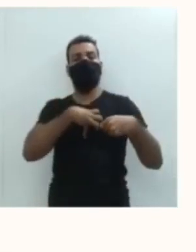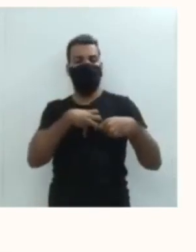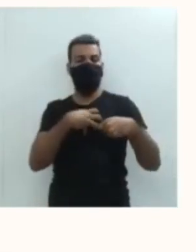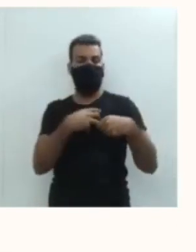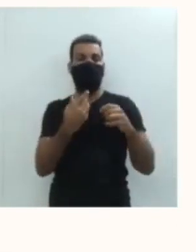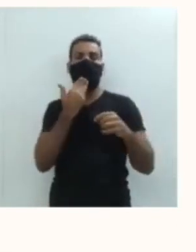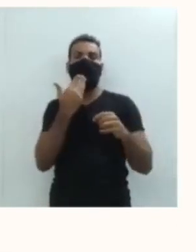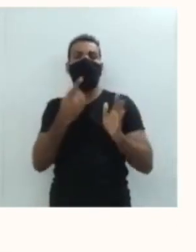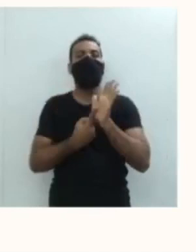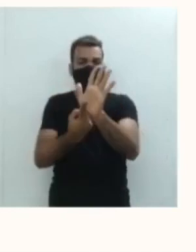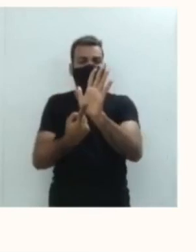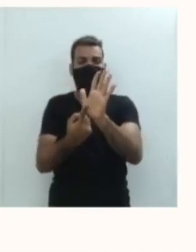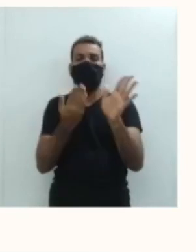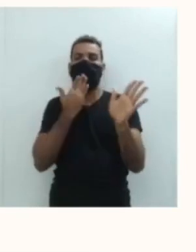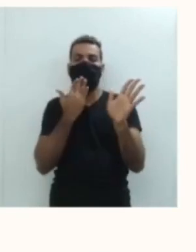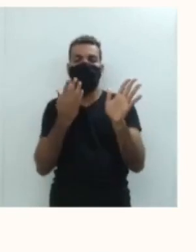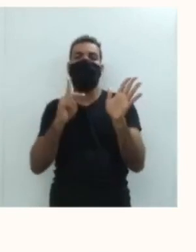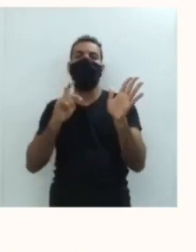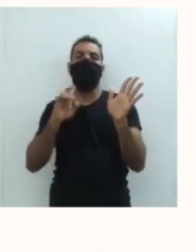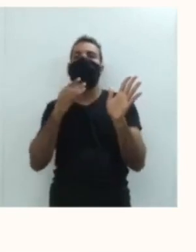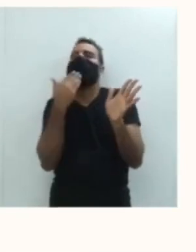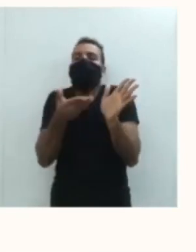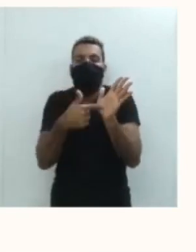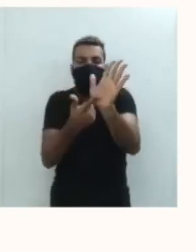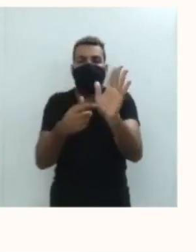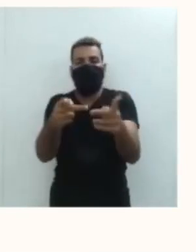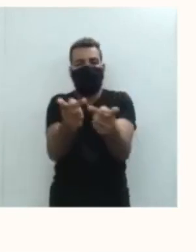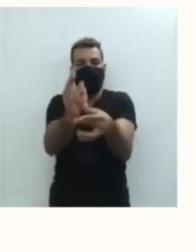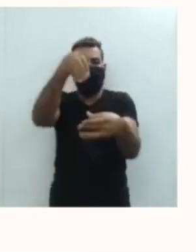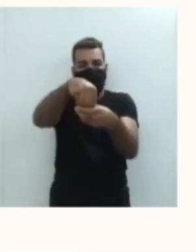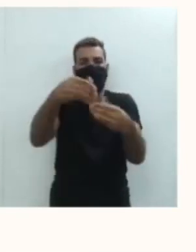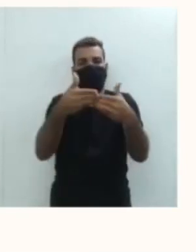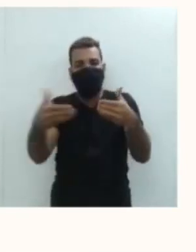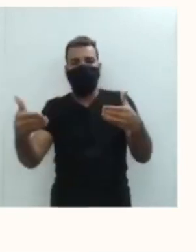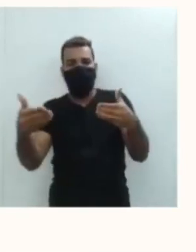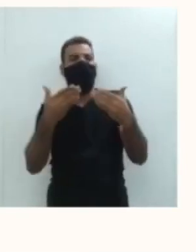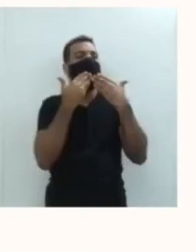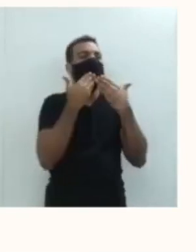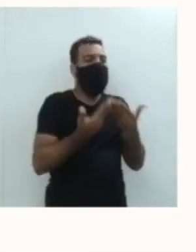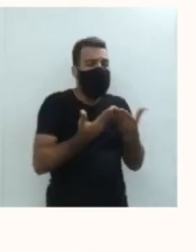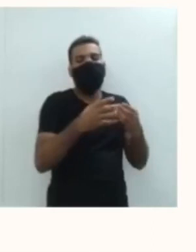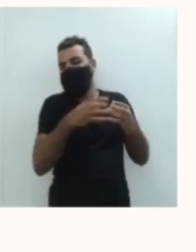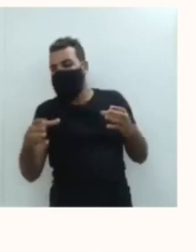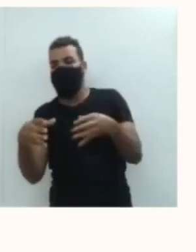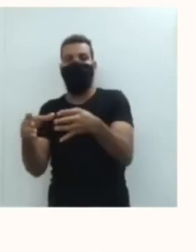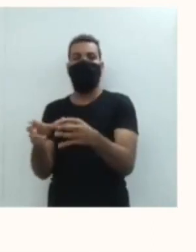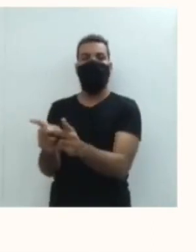exibir pedido é o que acontece com a nossa classe prato que estende de pedido